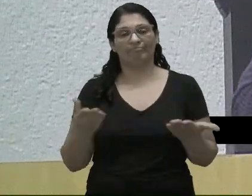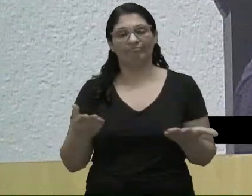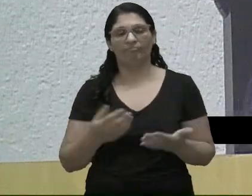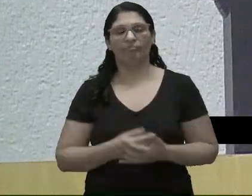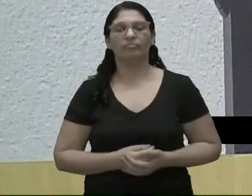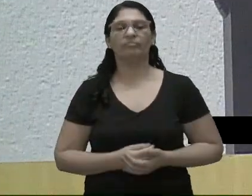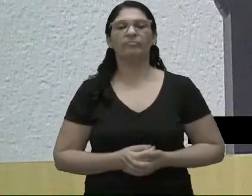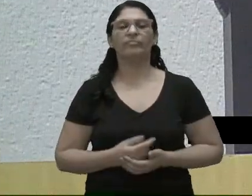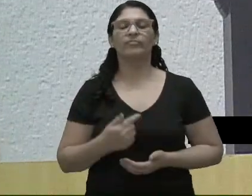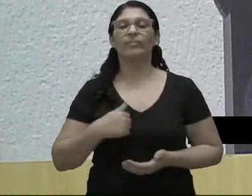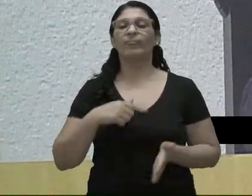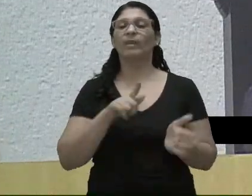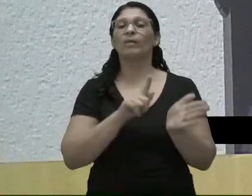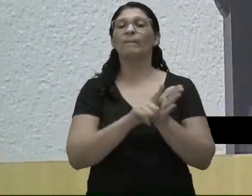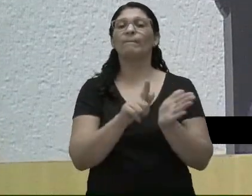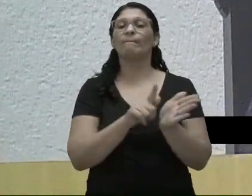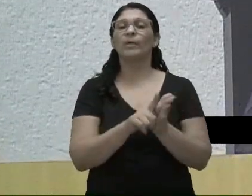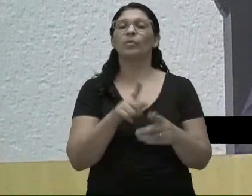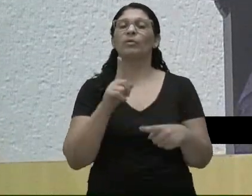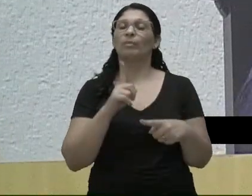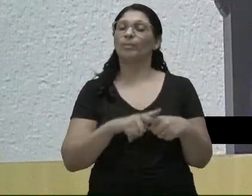isso, sabe, Renata?